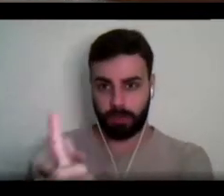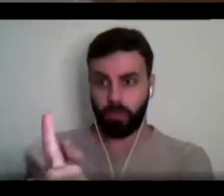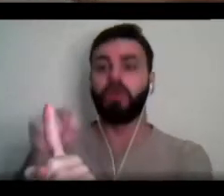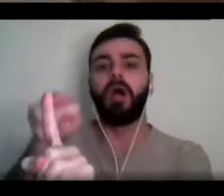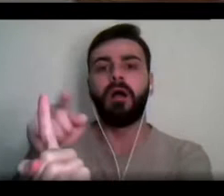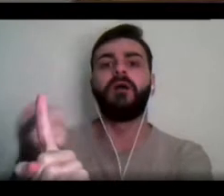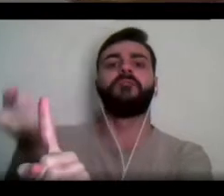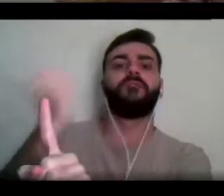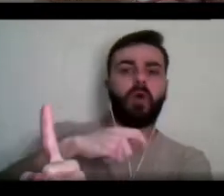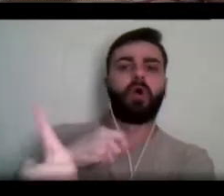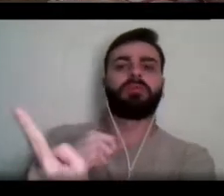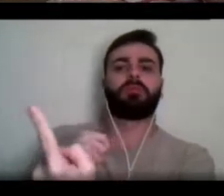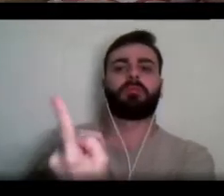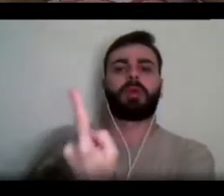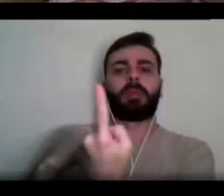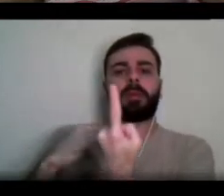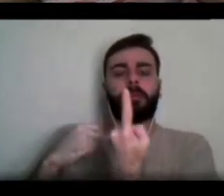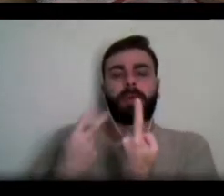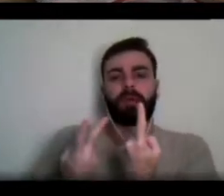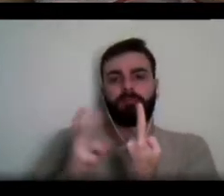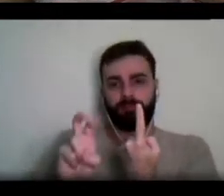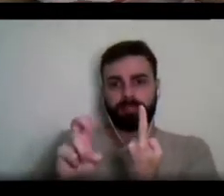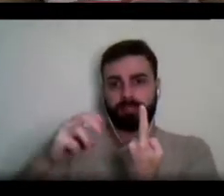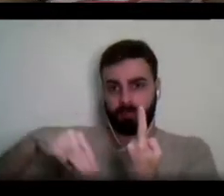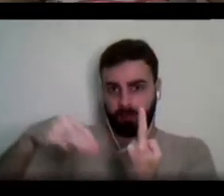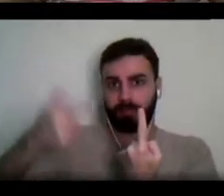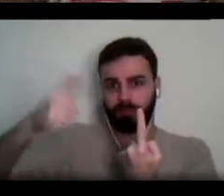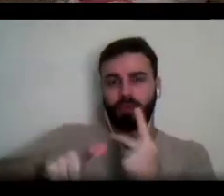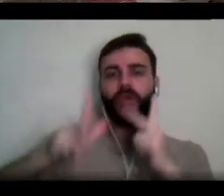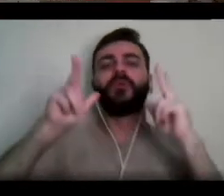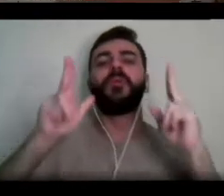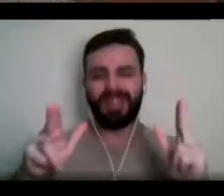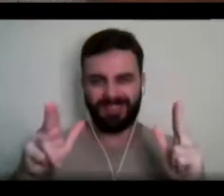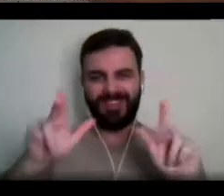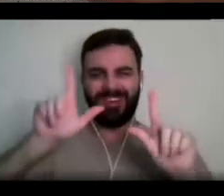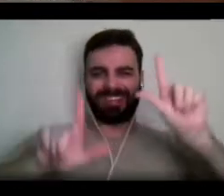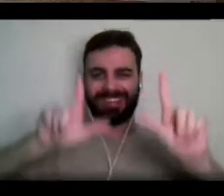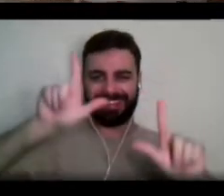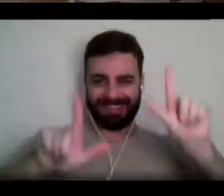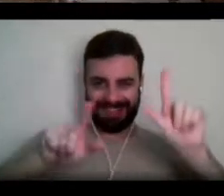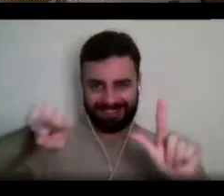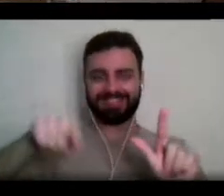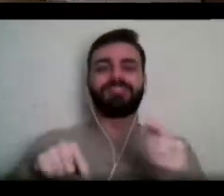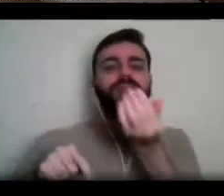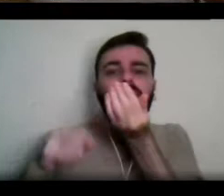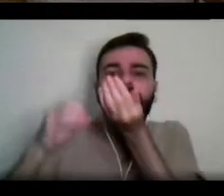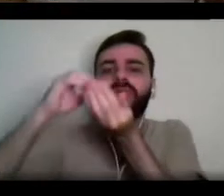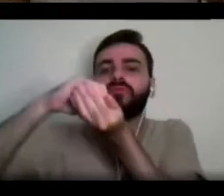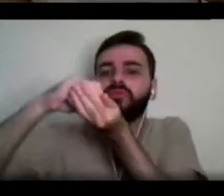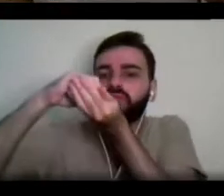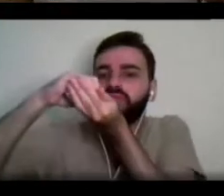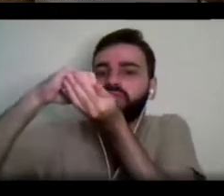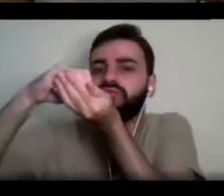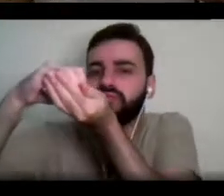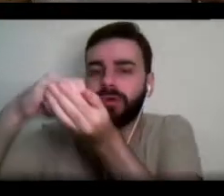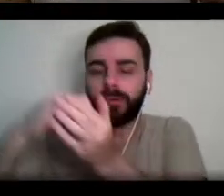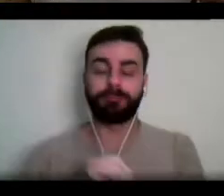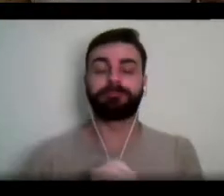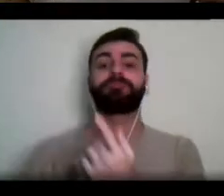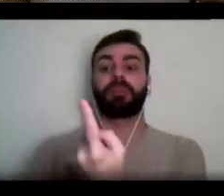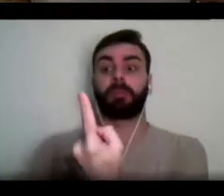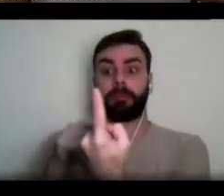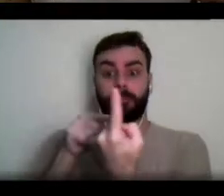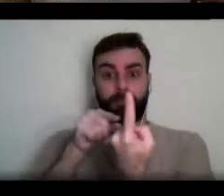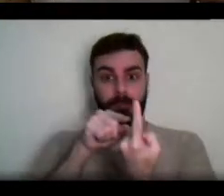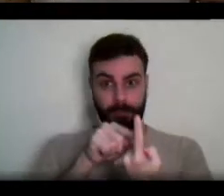ponto de partida. Então, você vai 25 metros e volta 25 metros com o ovo na colher. Igual do show da